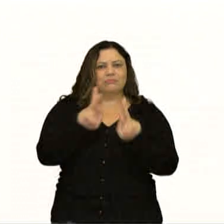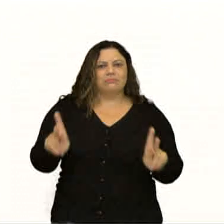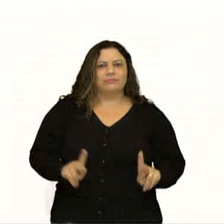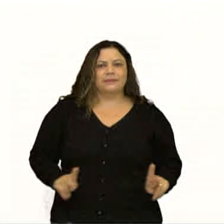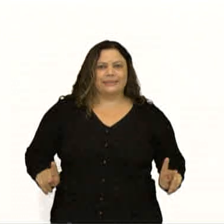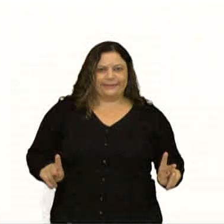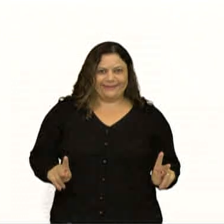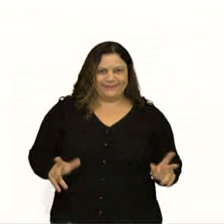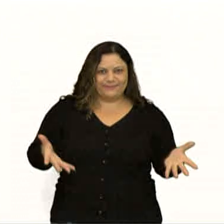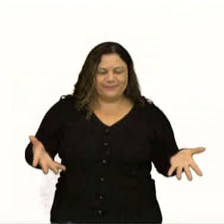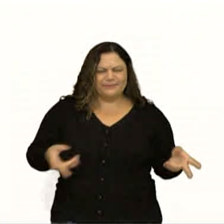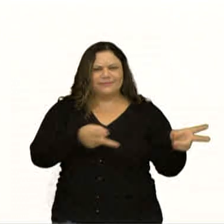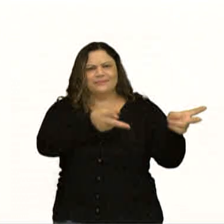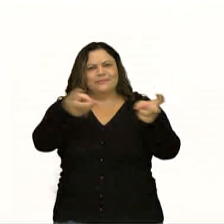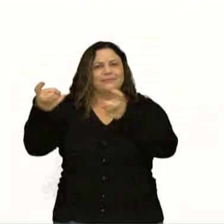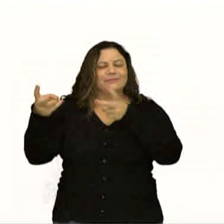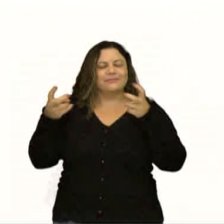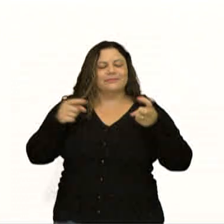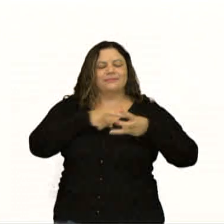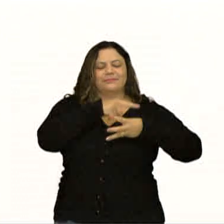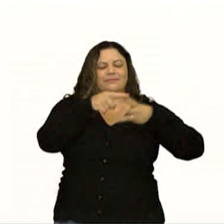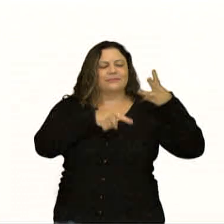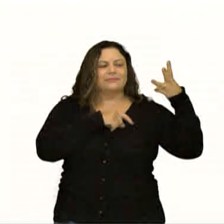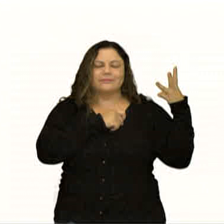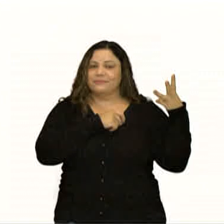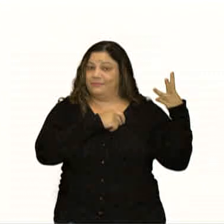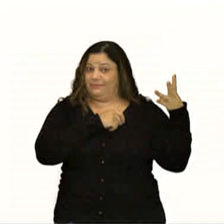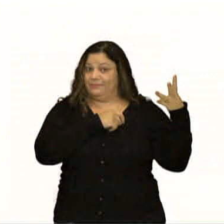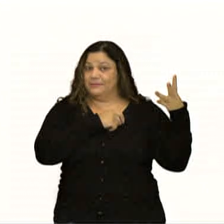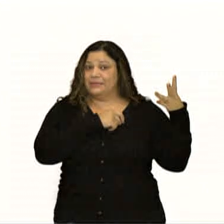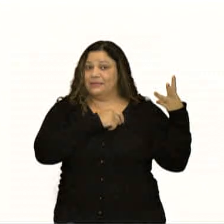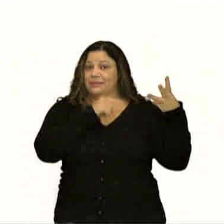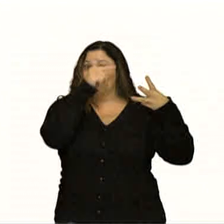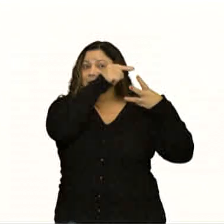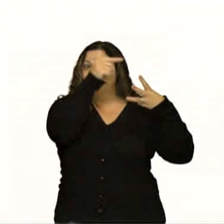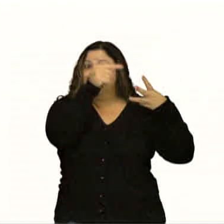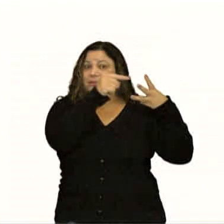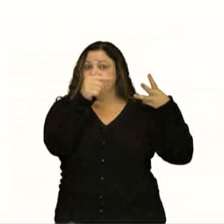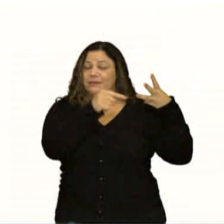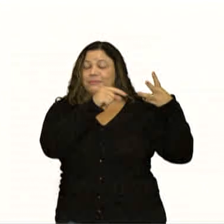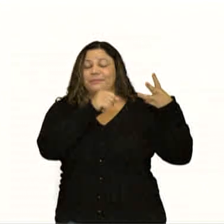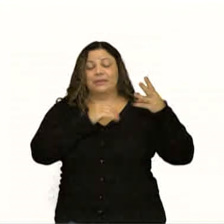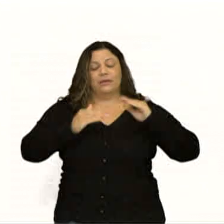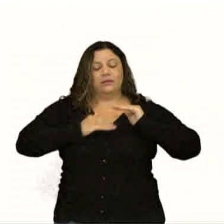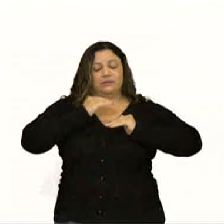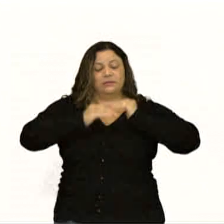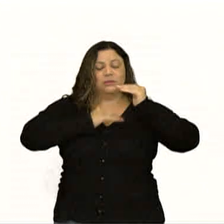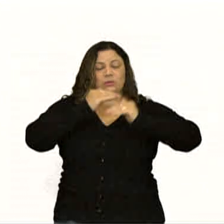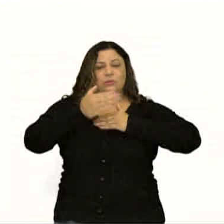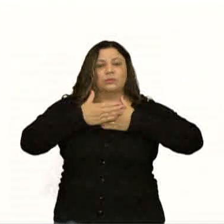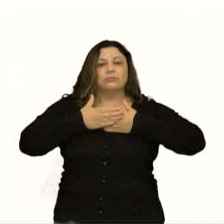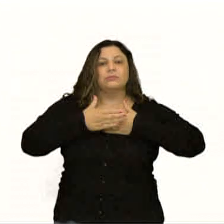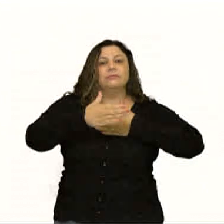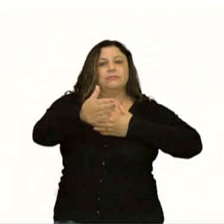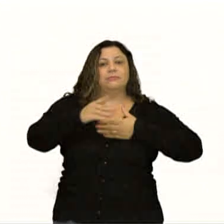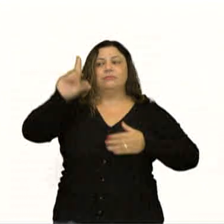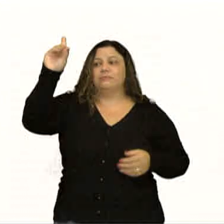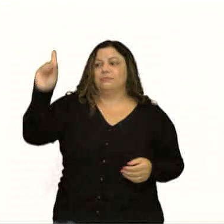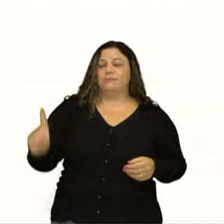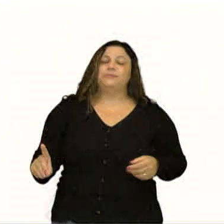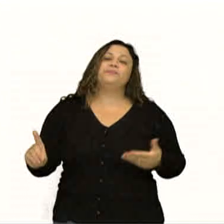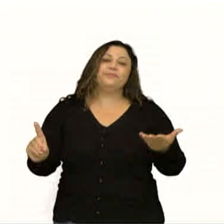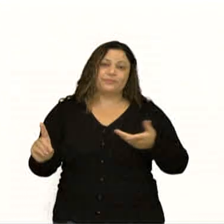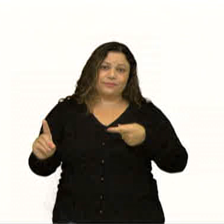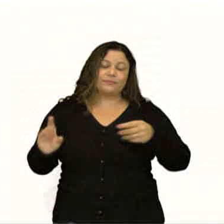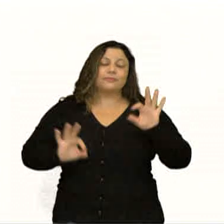paz. Percebem? Esses 3 pilares vão ser desenvolvidos a partir do quê? Da declaração. Ela que